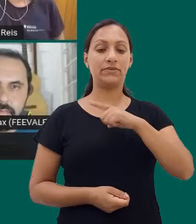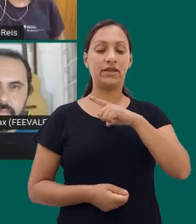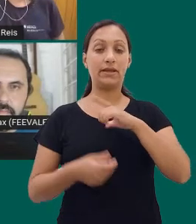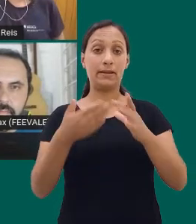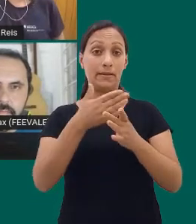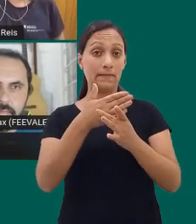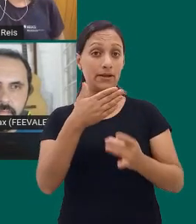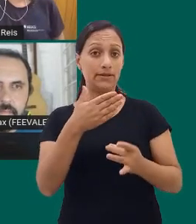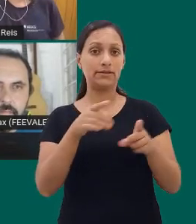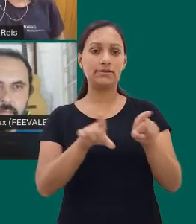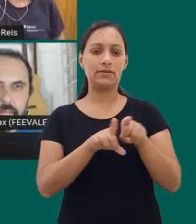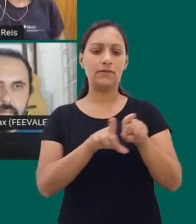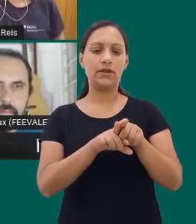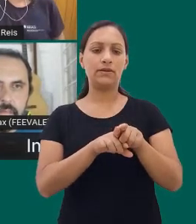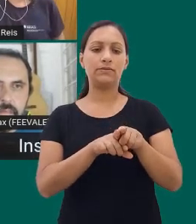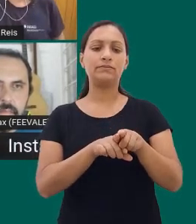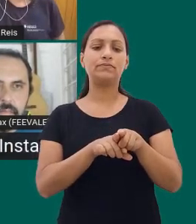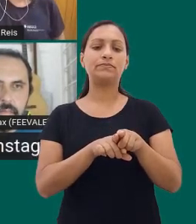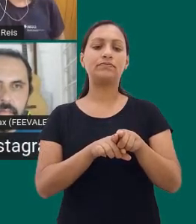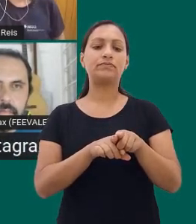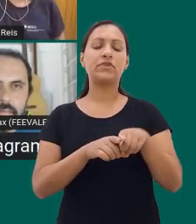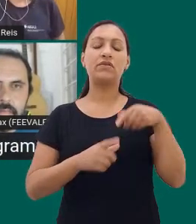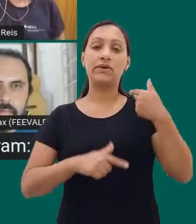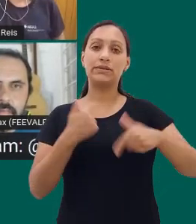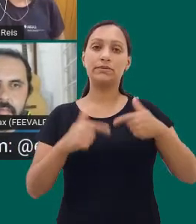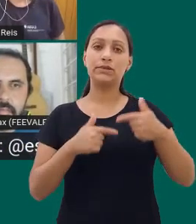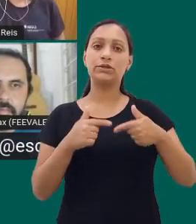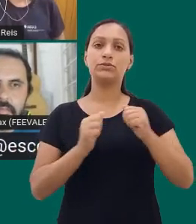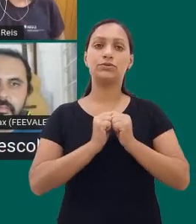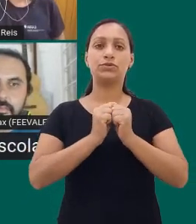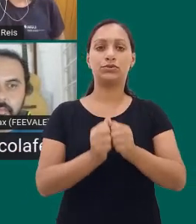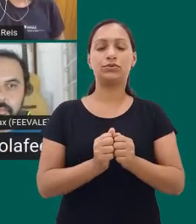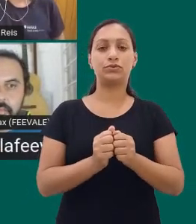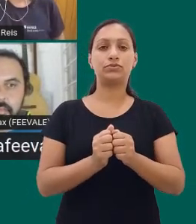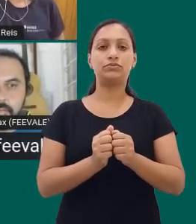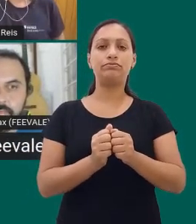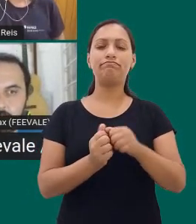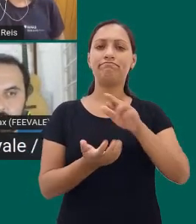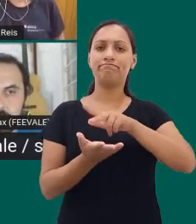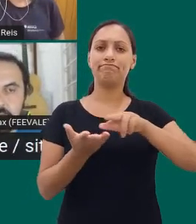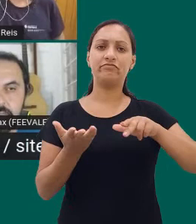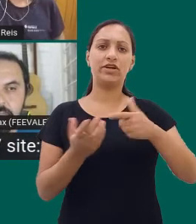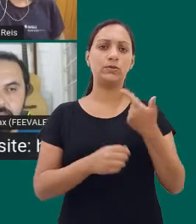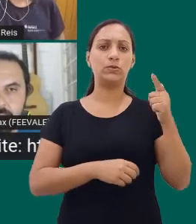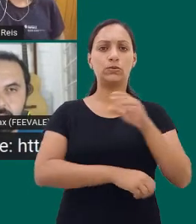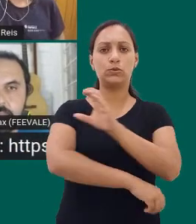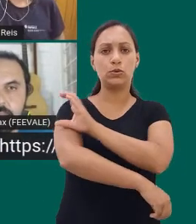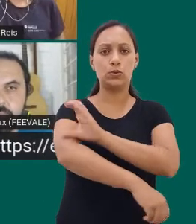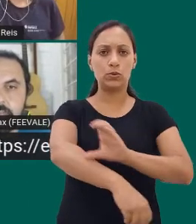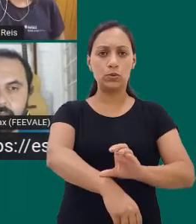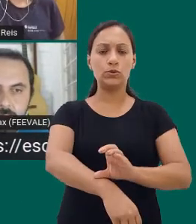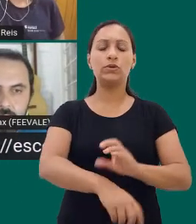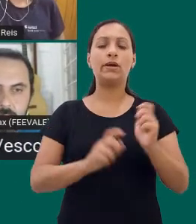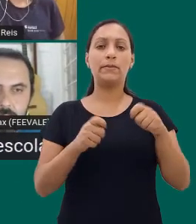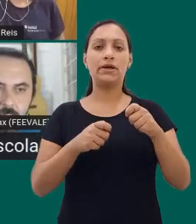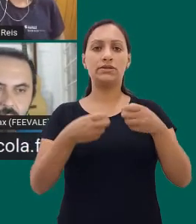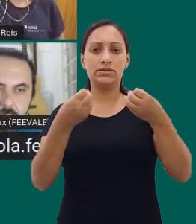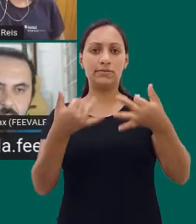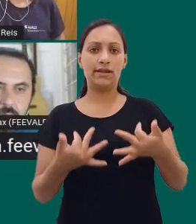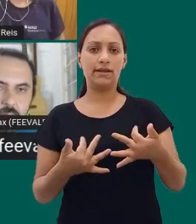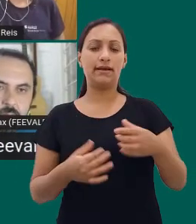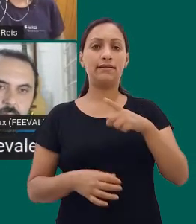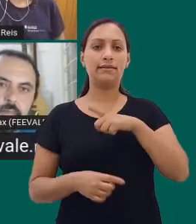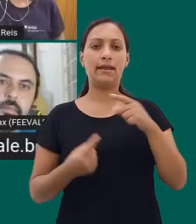habilidades também da base que a gente vai trabalhando junto, enfim, então tem vários outros cursos que a gente poderia citar e que a gente tem